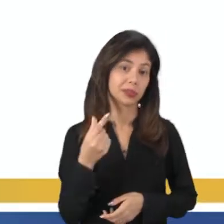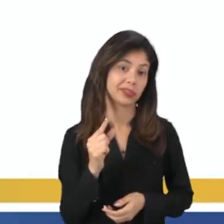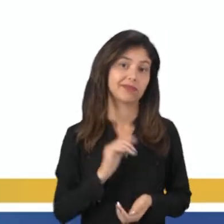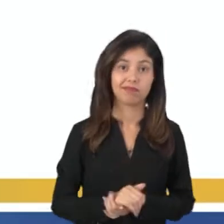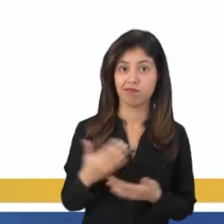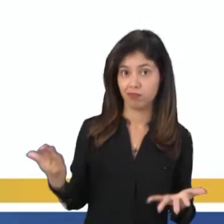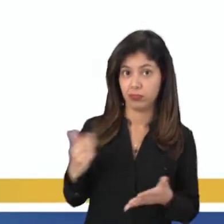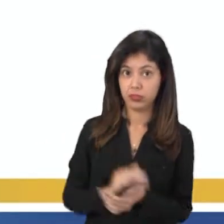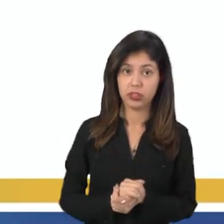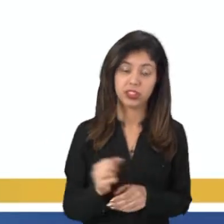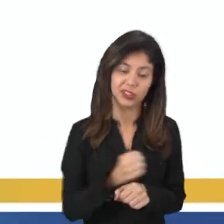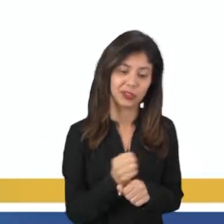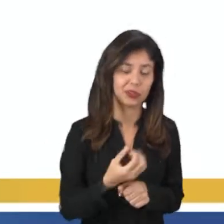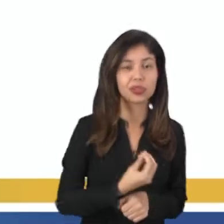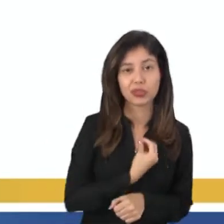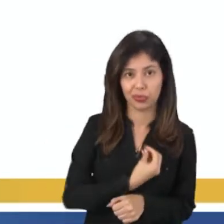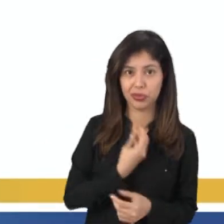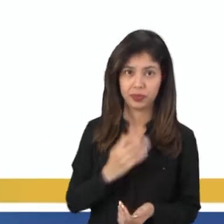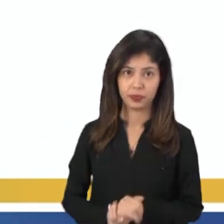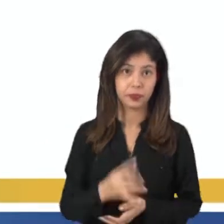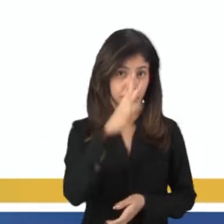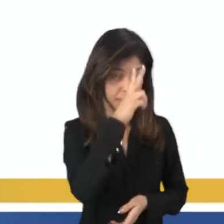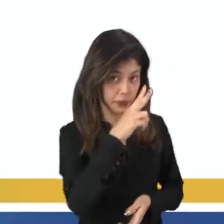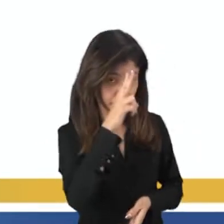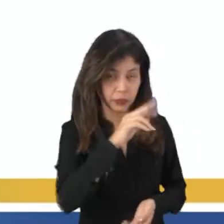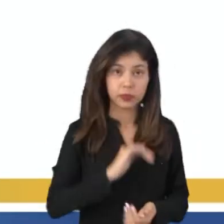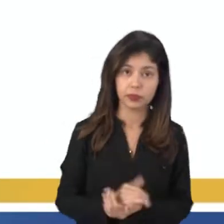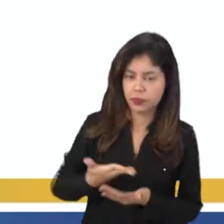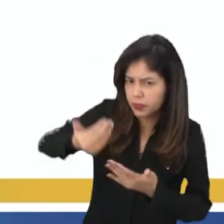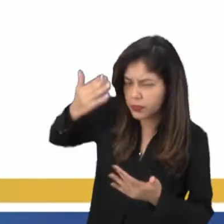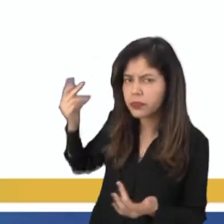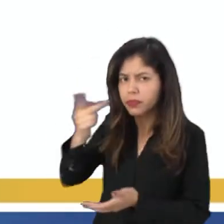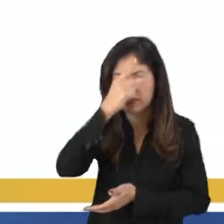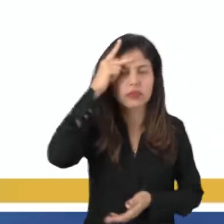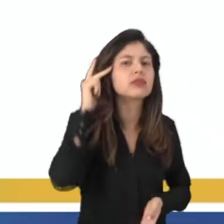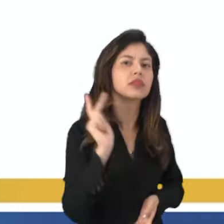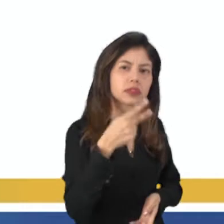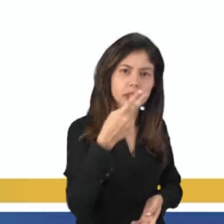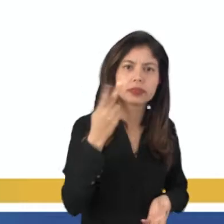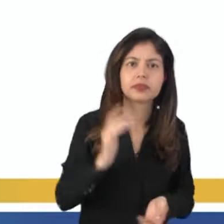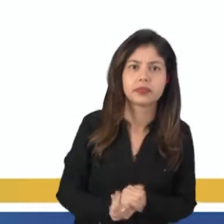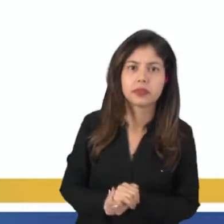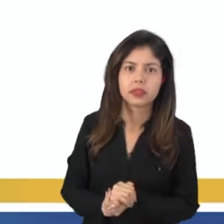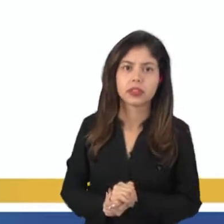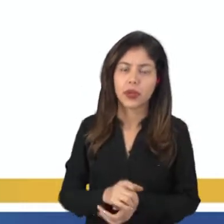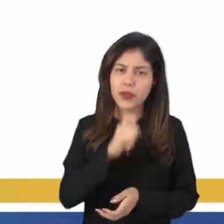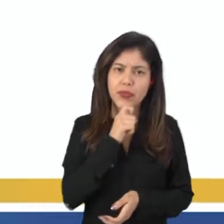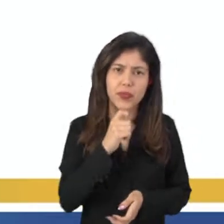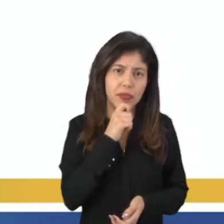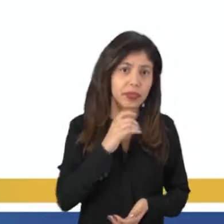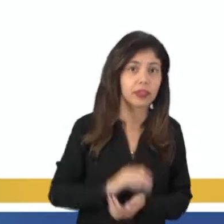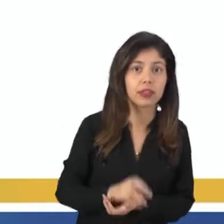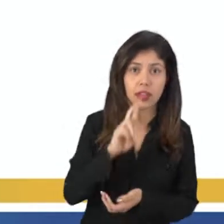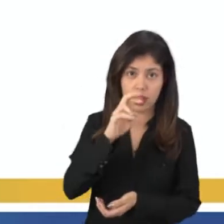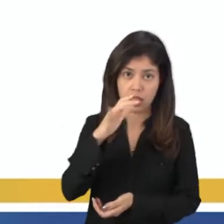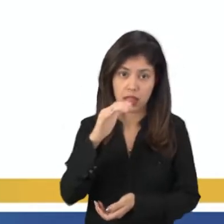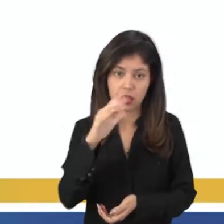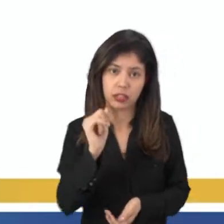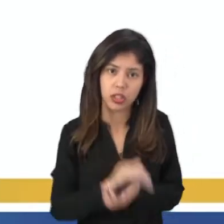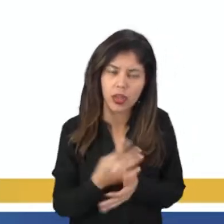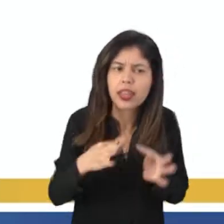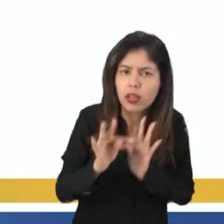seus primeiros anos de vida. Lembra daquelas pessoas que falavam sobre o esfriamento das relações devido